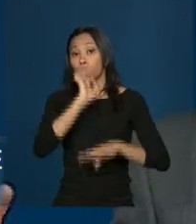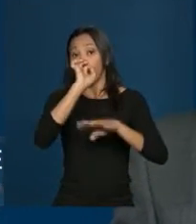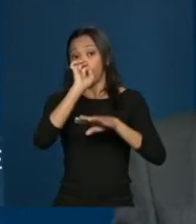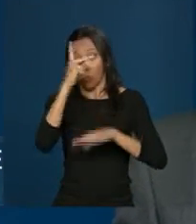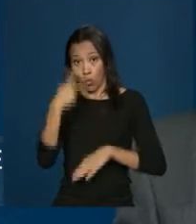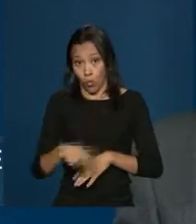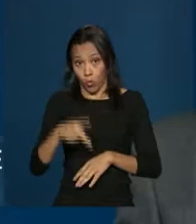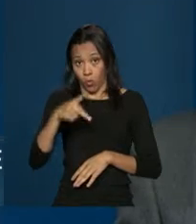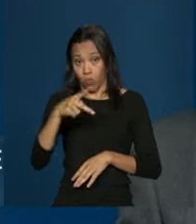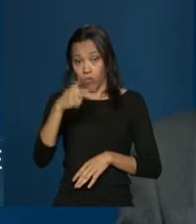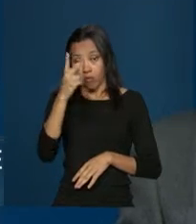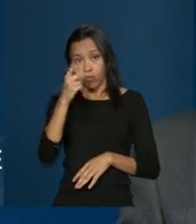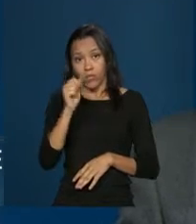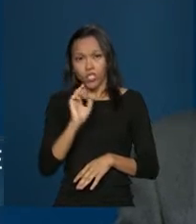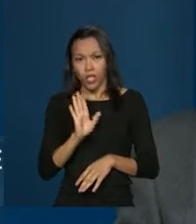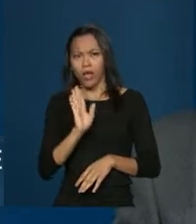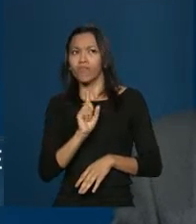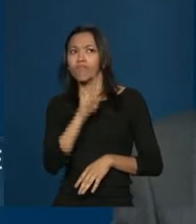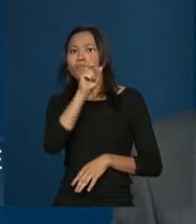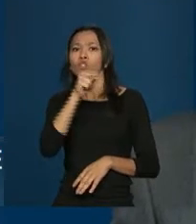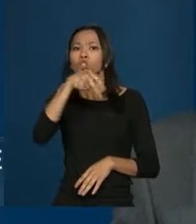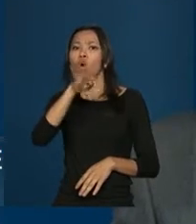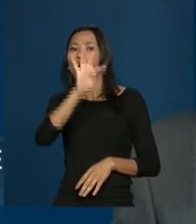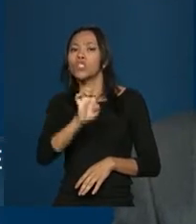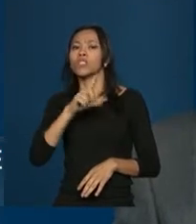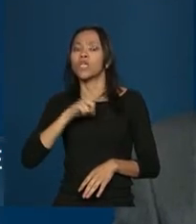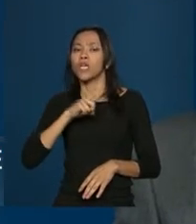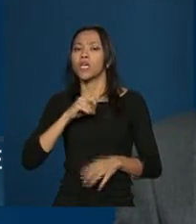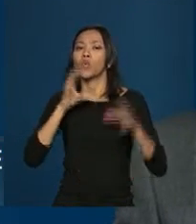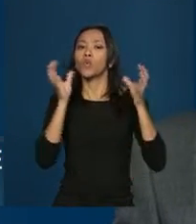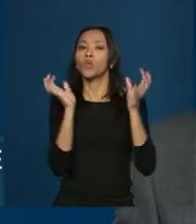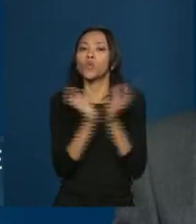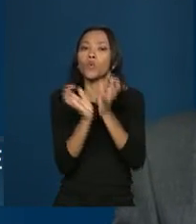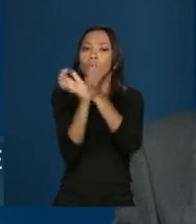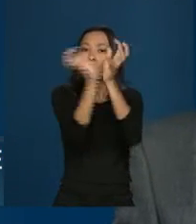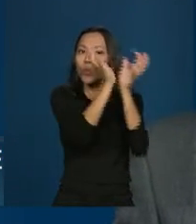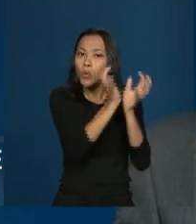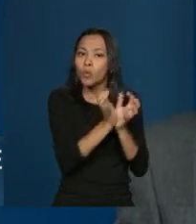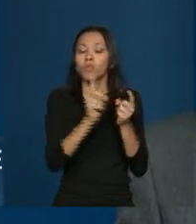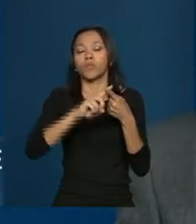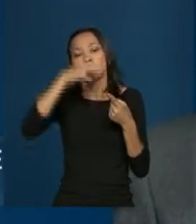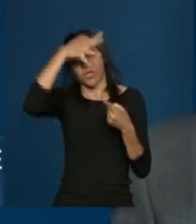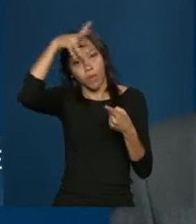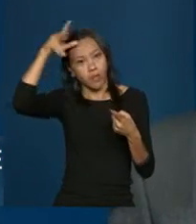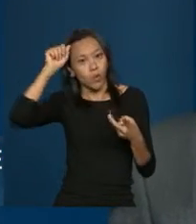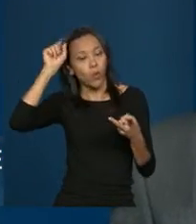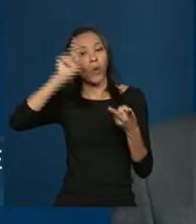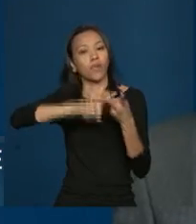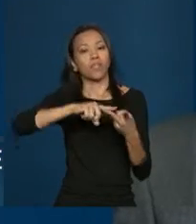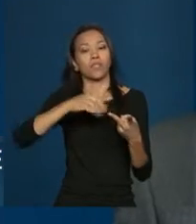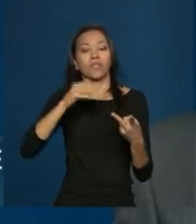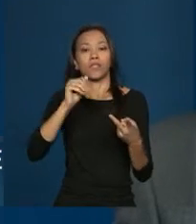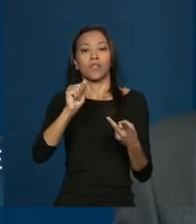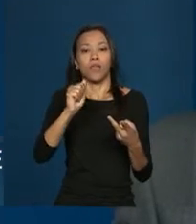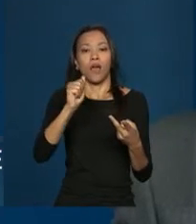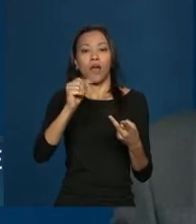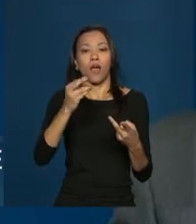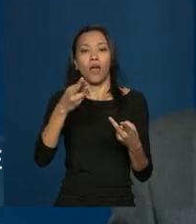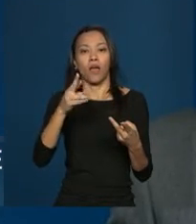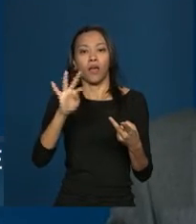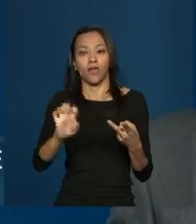O Estado brasileiro, o país já tem no Norte núcleos e postos no Acre, Amazonas, Pará...